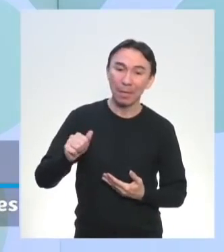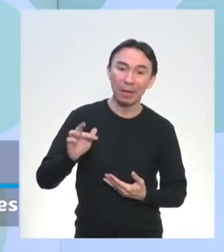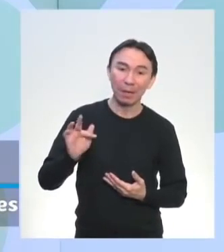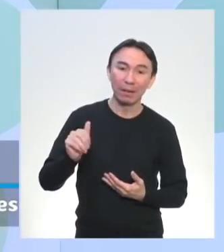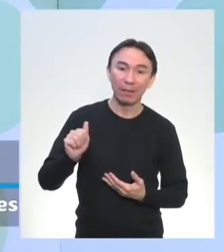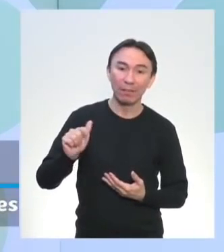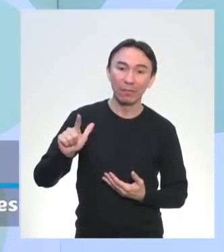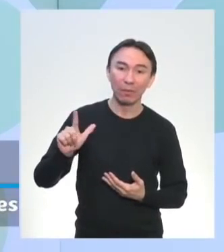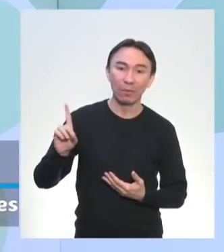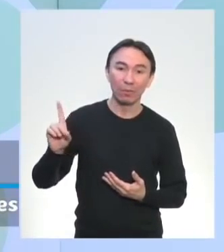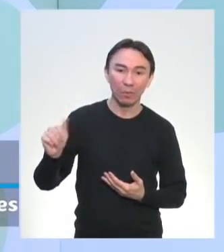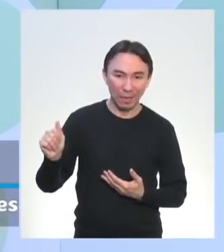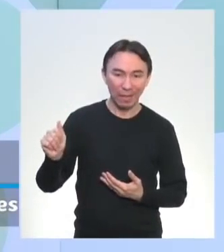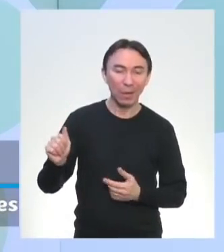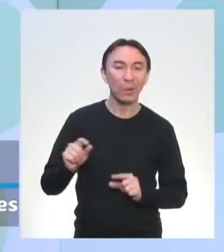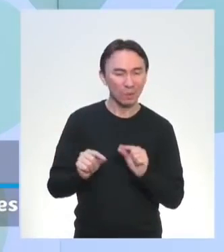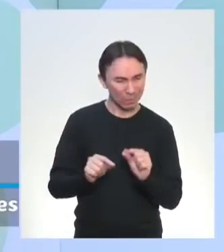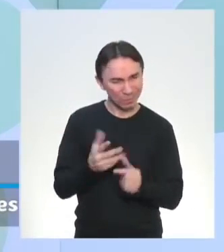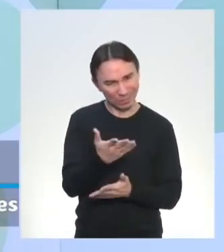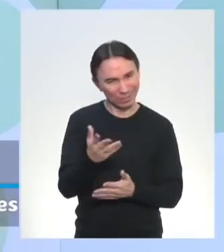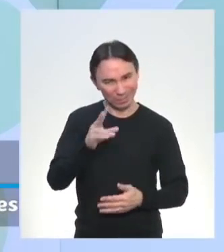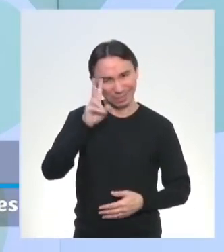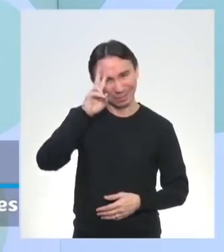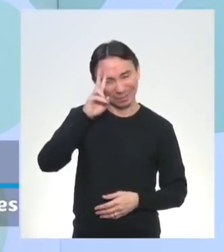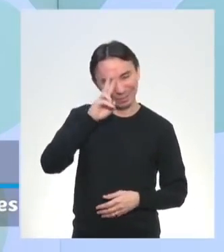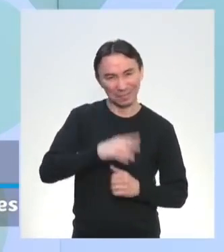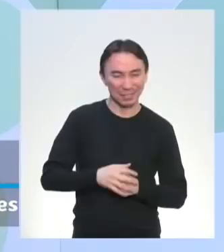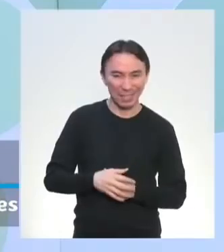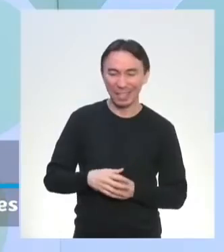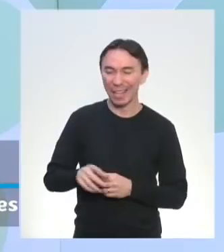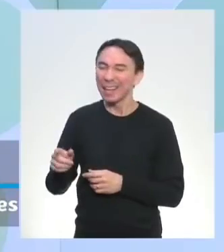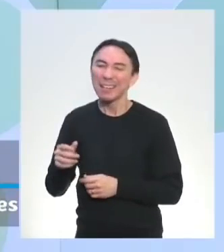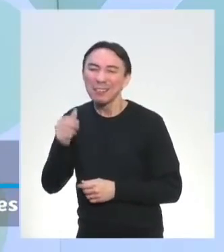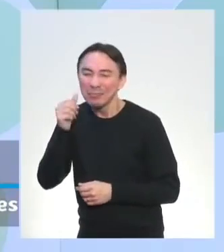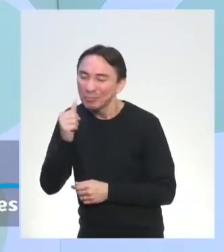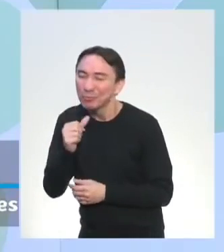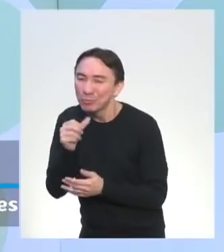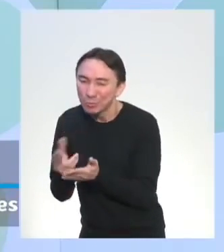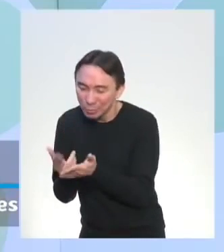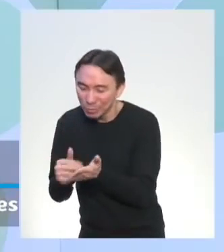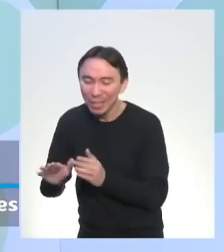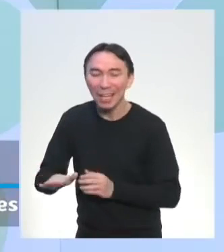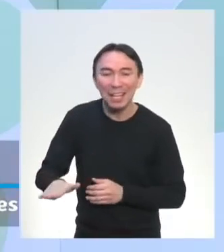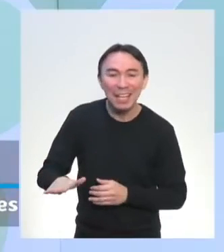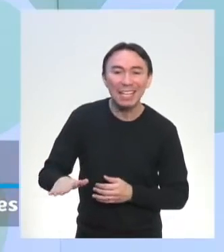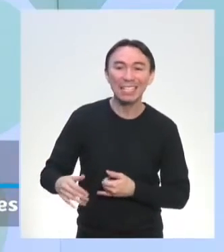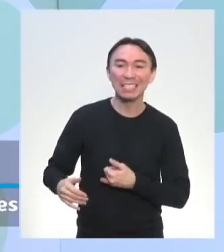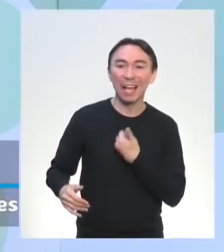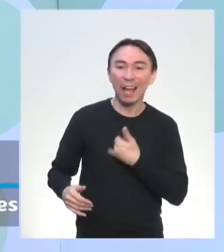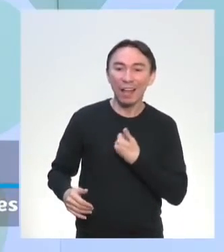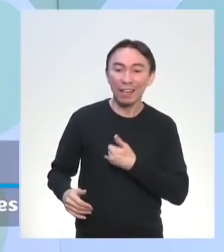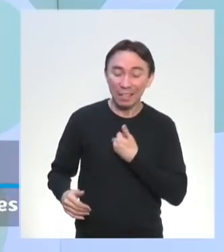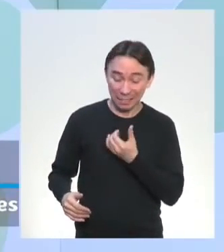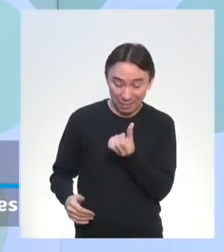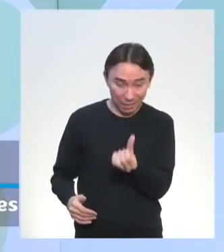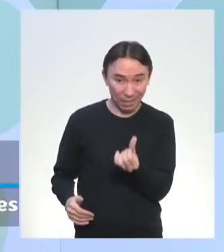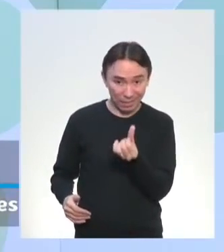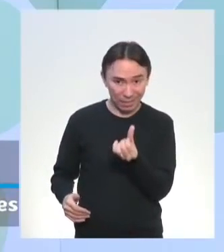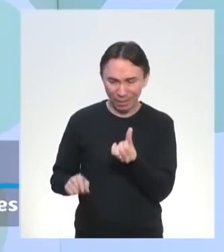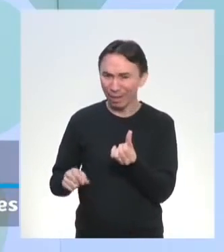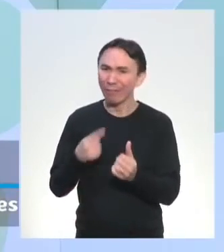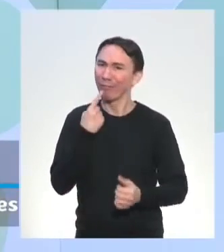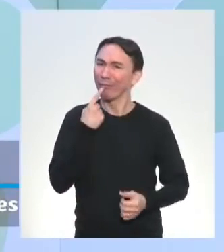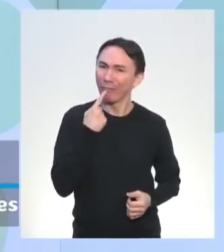alguns conseguiram lembrar. Essa menininha aí, que tinha 6 anos, né, segundo a idade dada pelo cartunista, mas que falava de